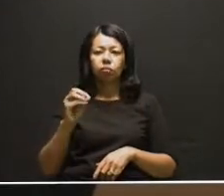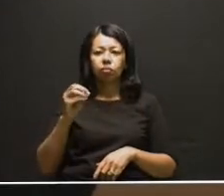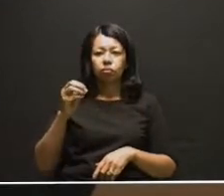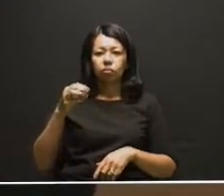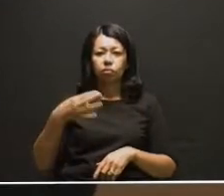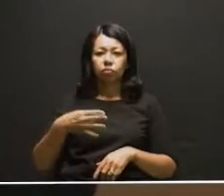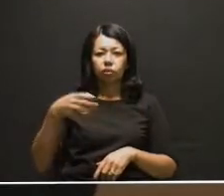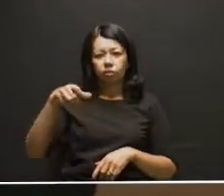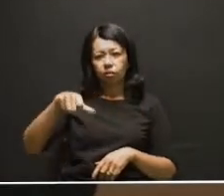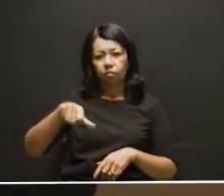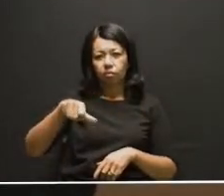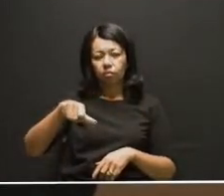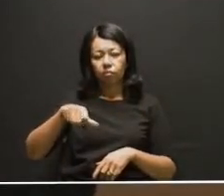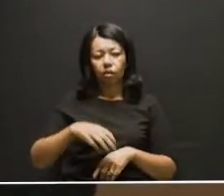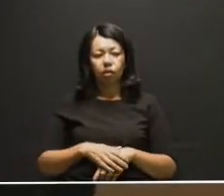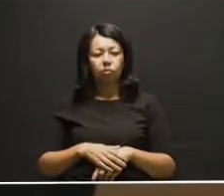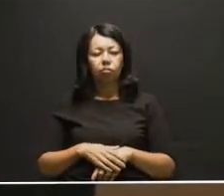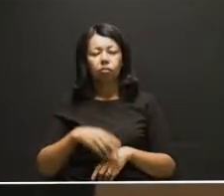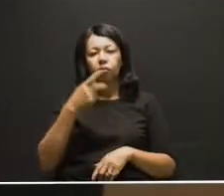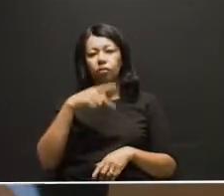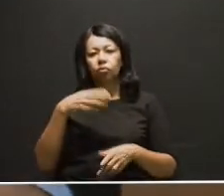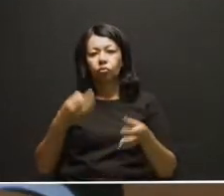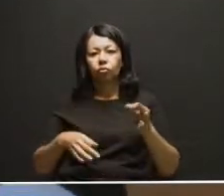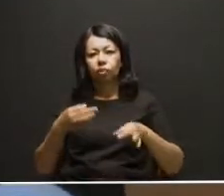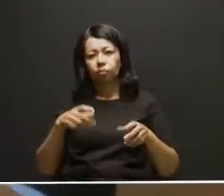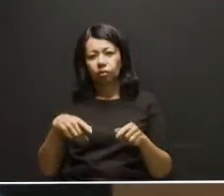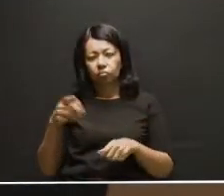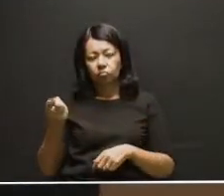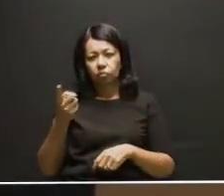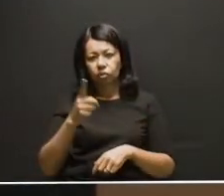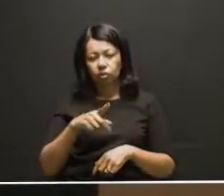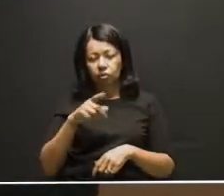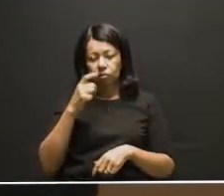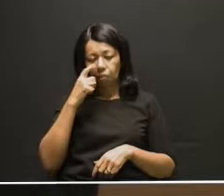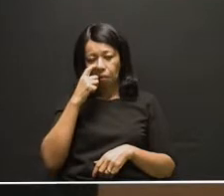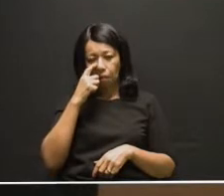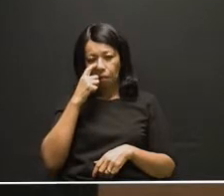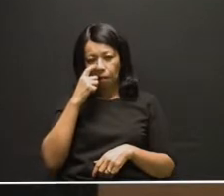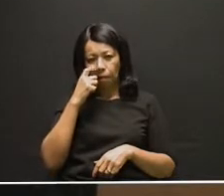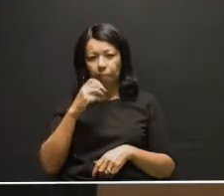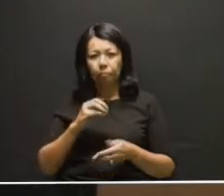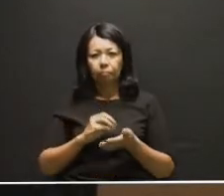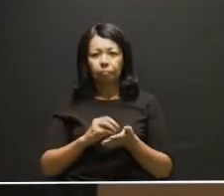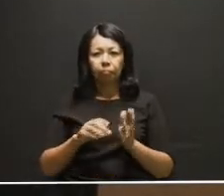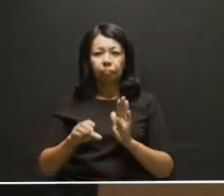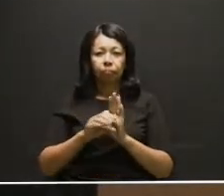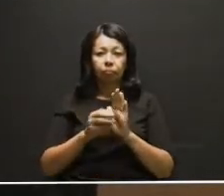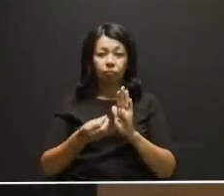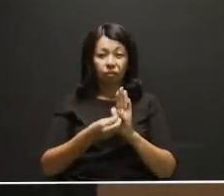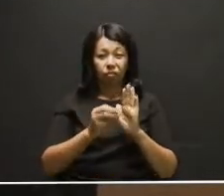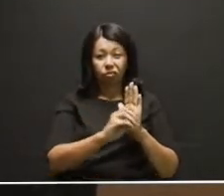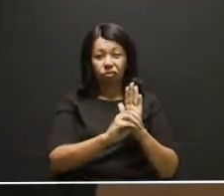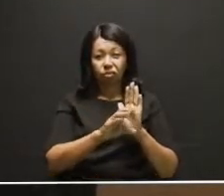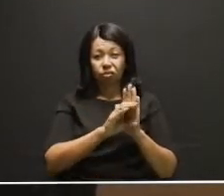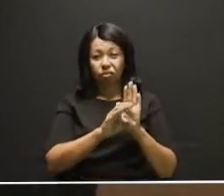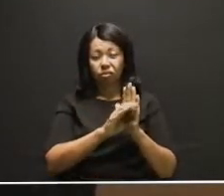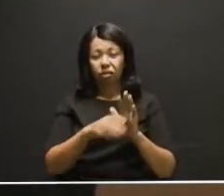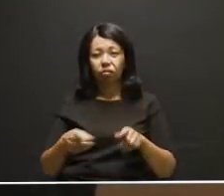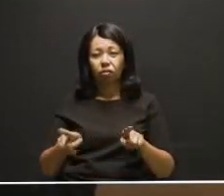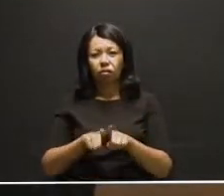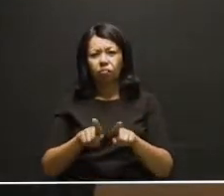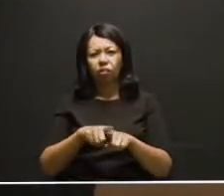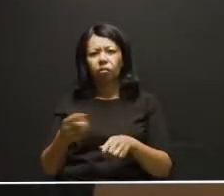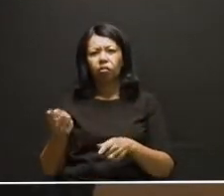é citado julgamento restou assim ementado inconstitucionalidade formal o vício de iniciativa